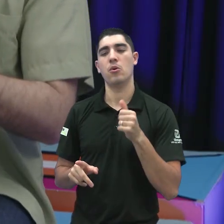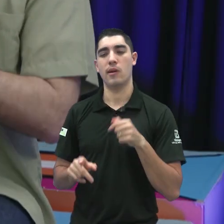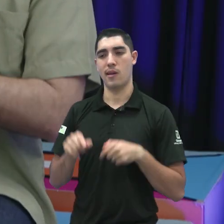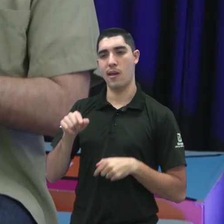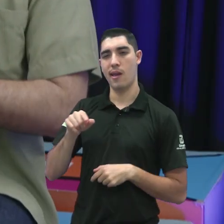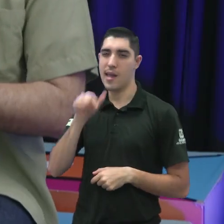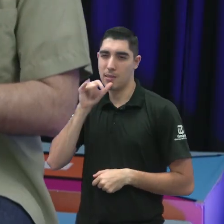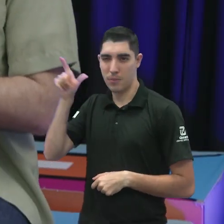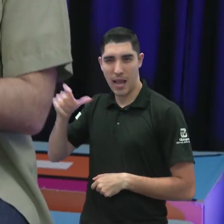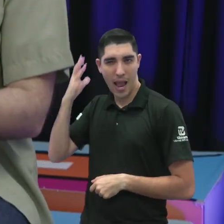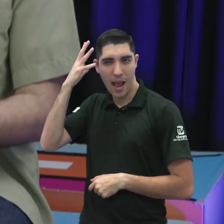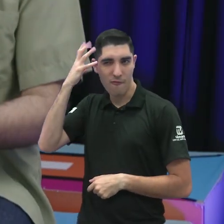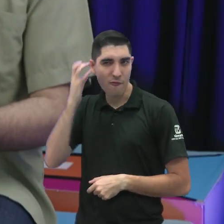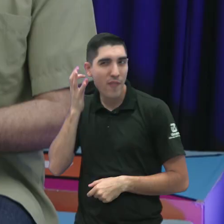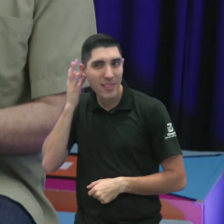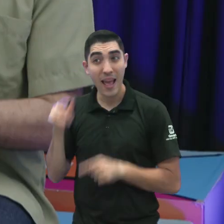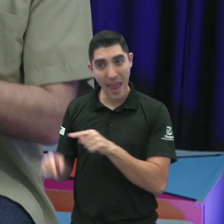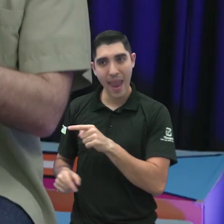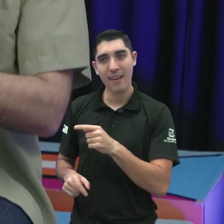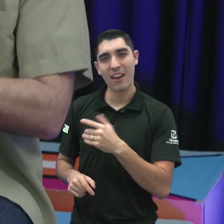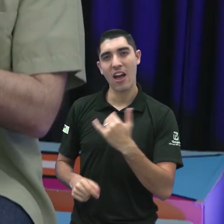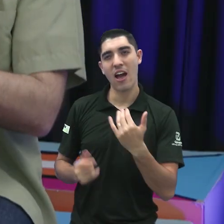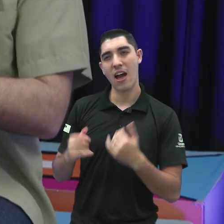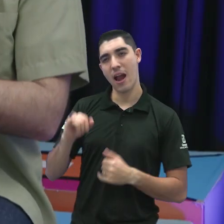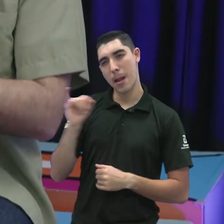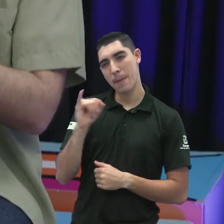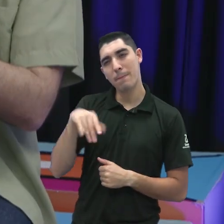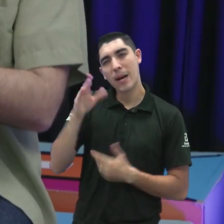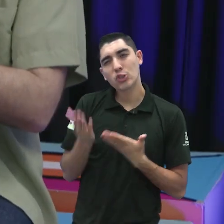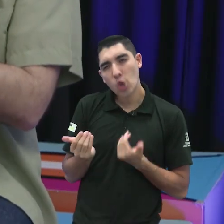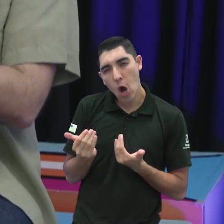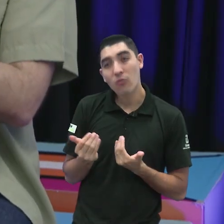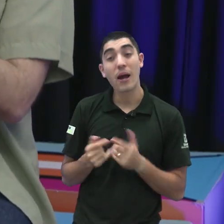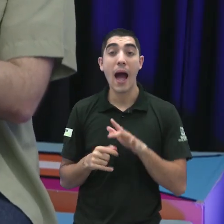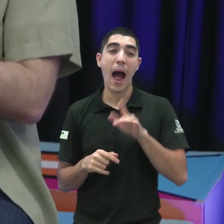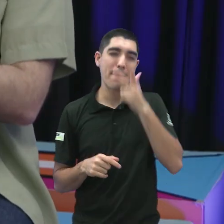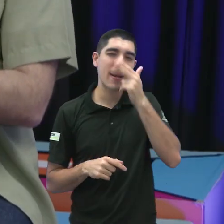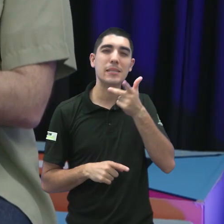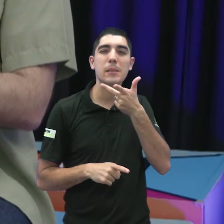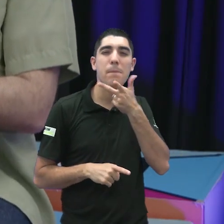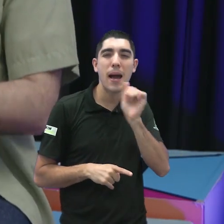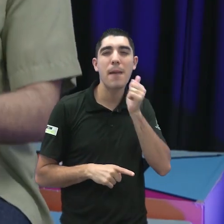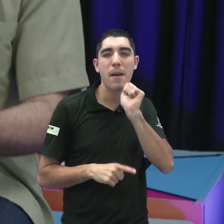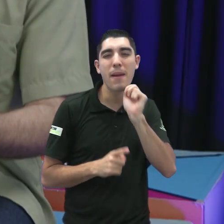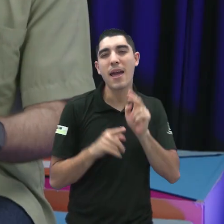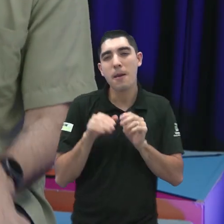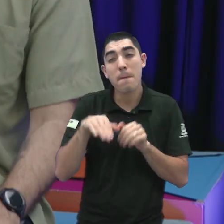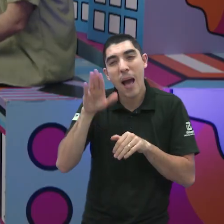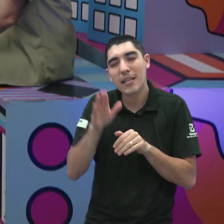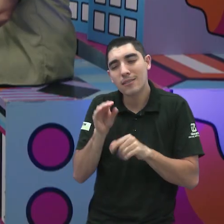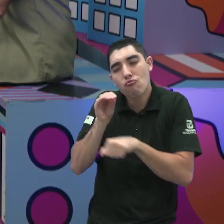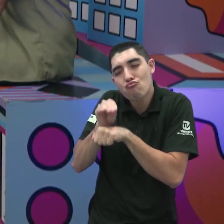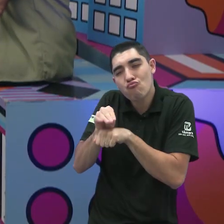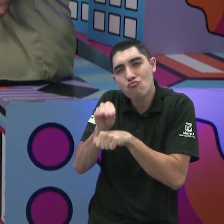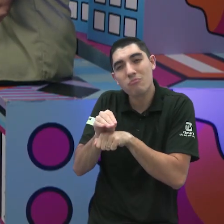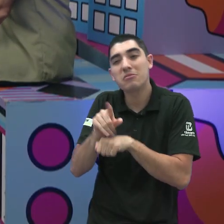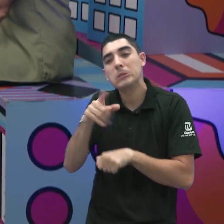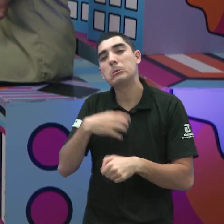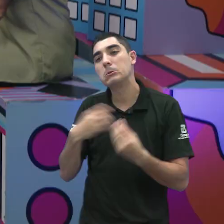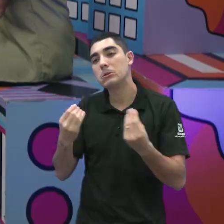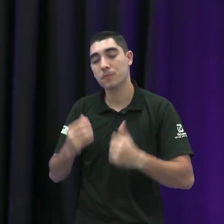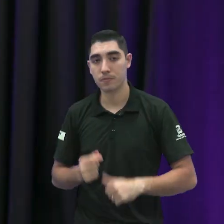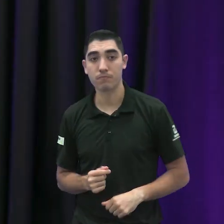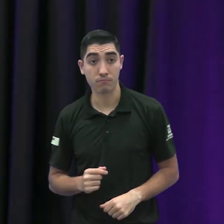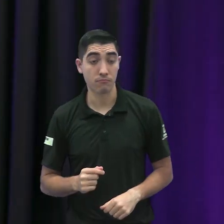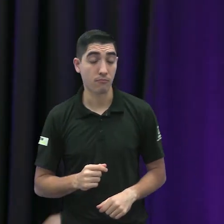irmãos, né? Mas no caso da Fernanda é caçula e aí teve essa... Foi paparicado um pouquinho mais por ser caçula. Tá.